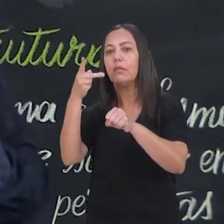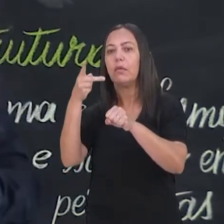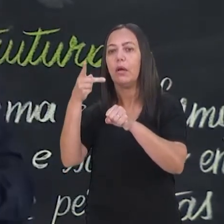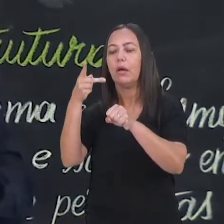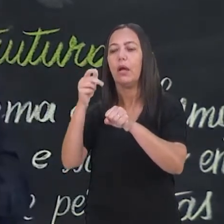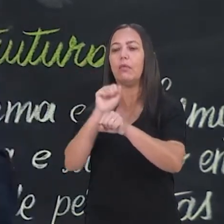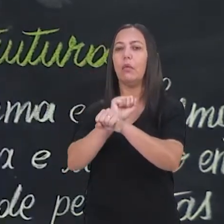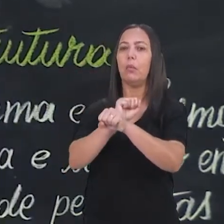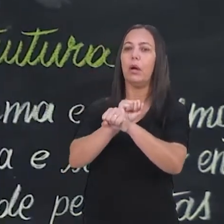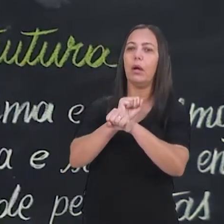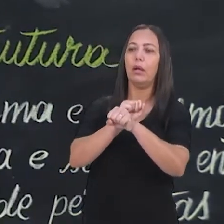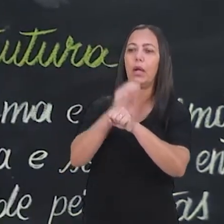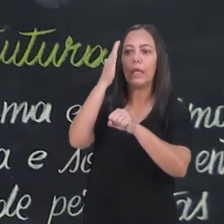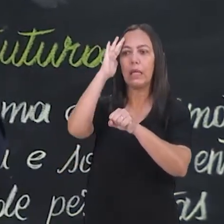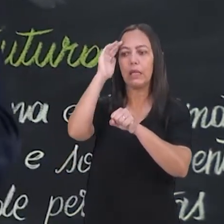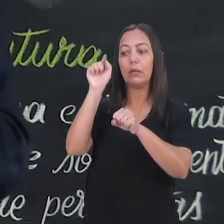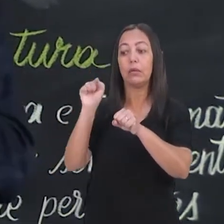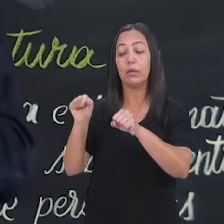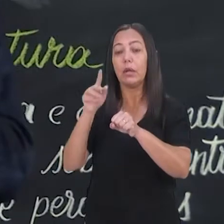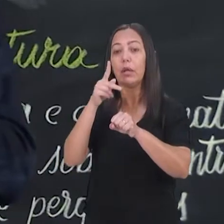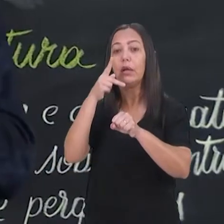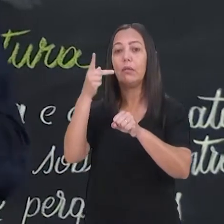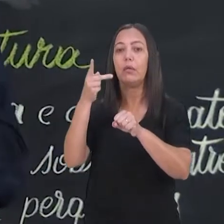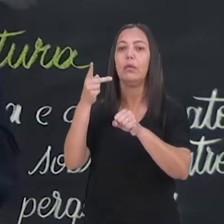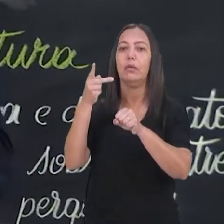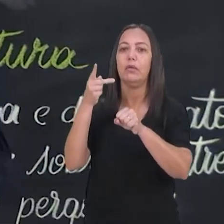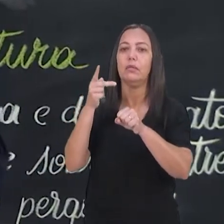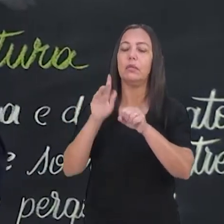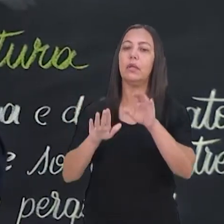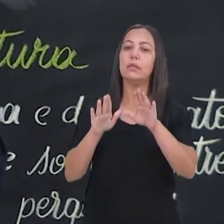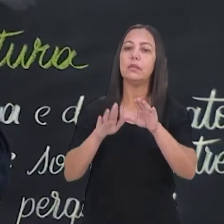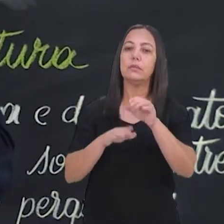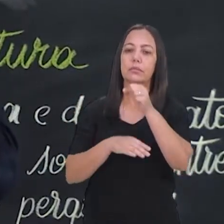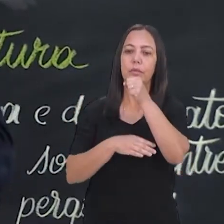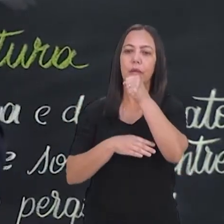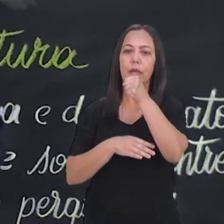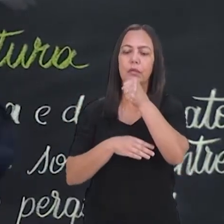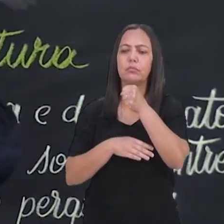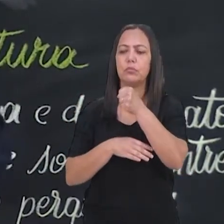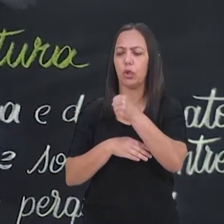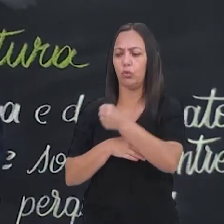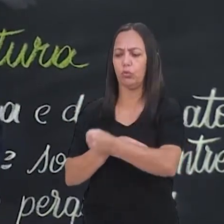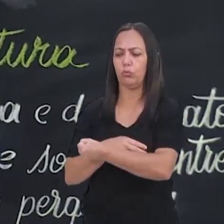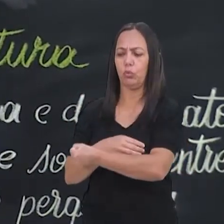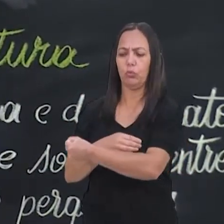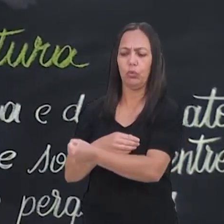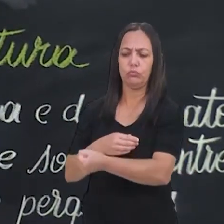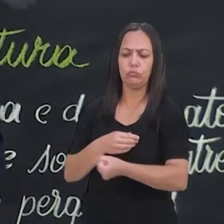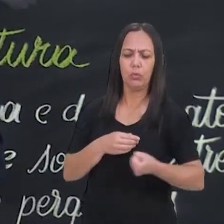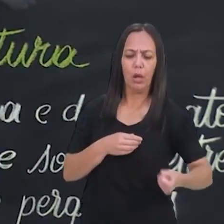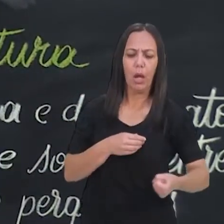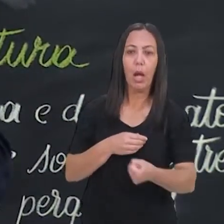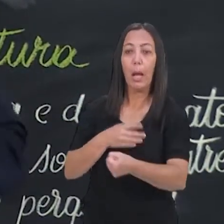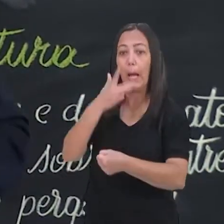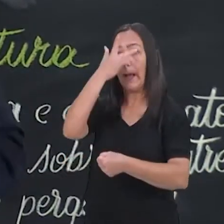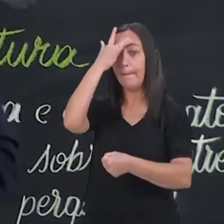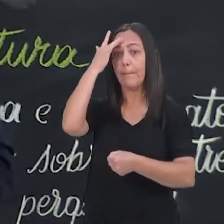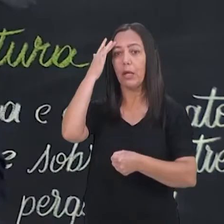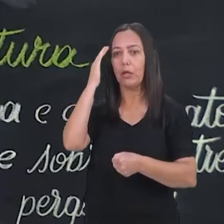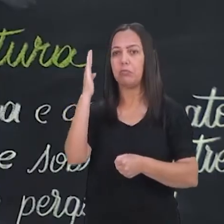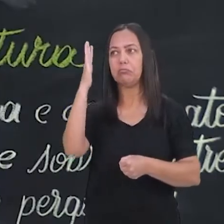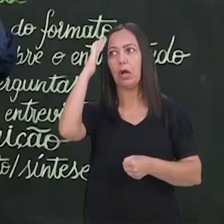vou ouvir. É costume que você veja esse microfone em situações jornalísticas, por exemplo, vários microfones ao mesmo tempo, uma pessoa,